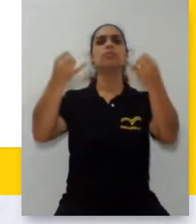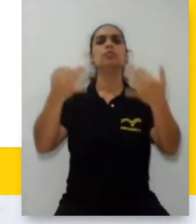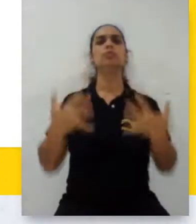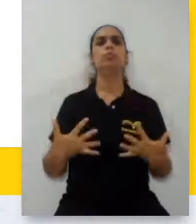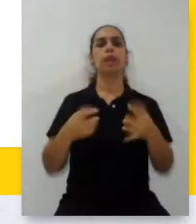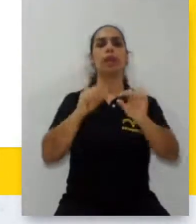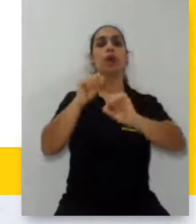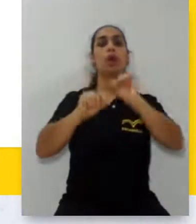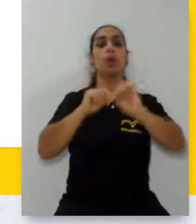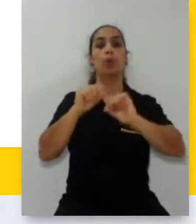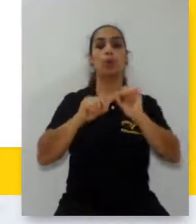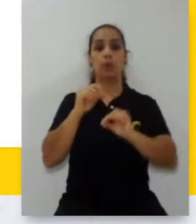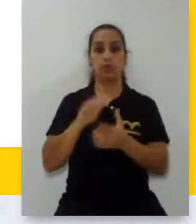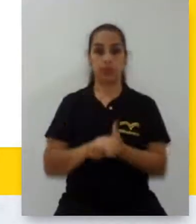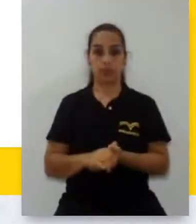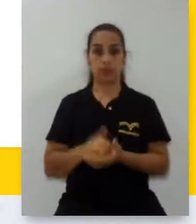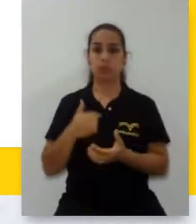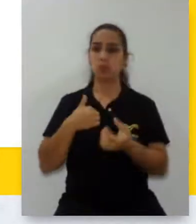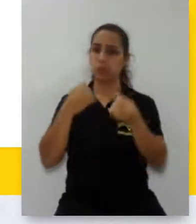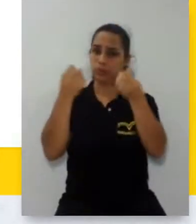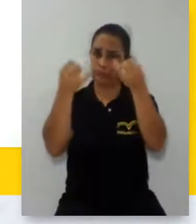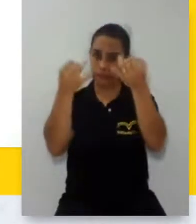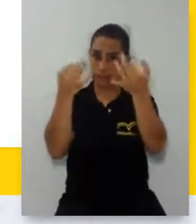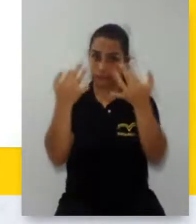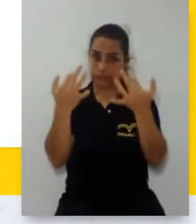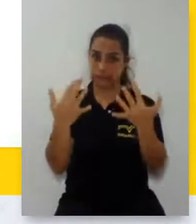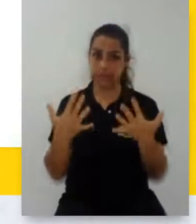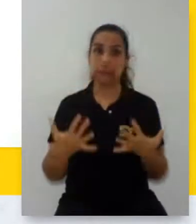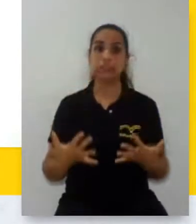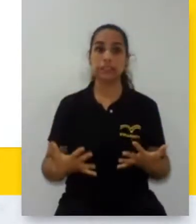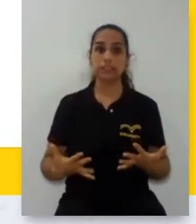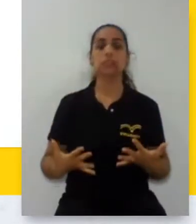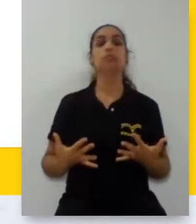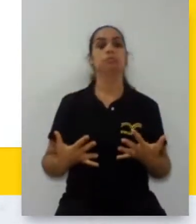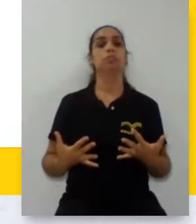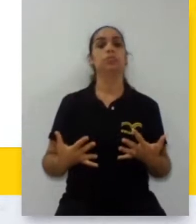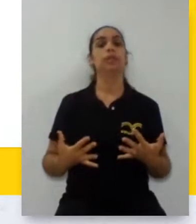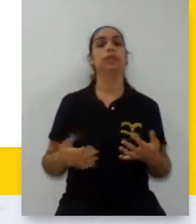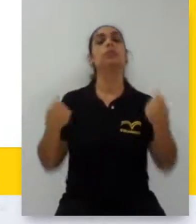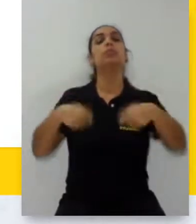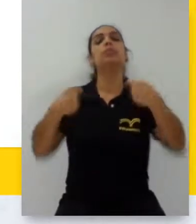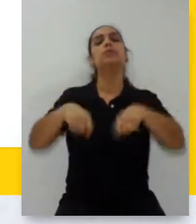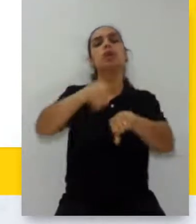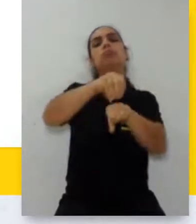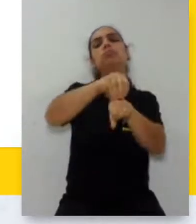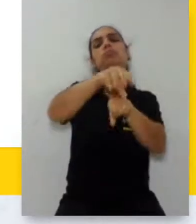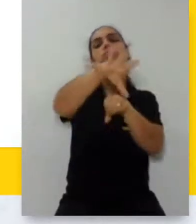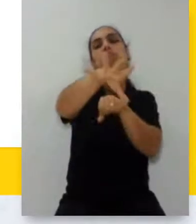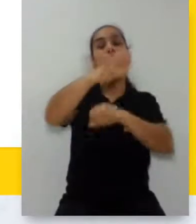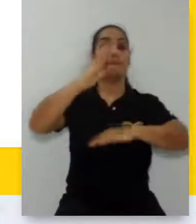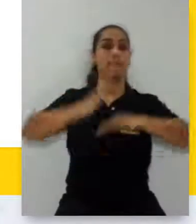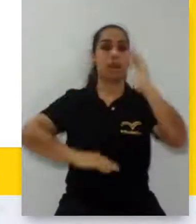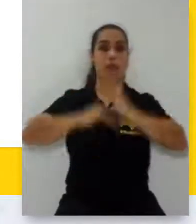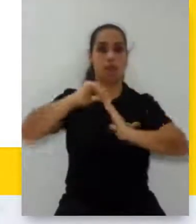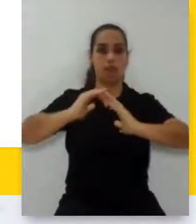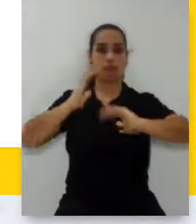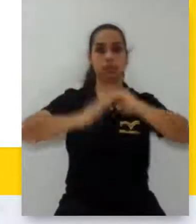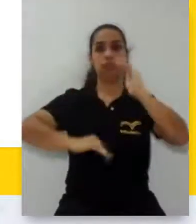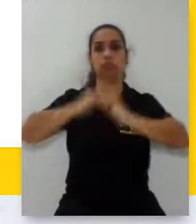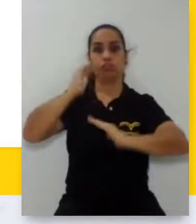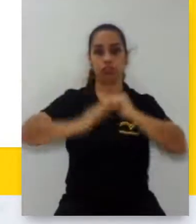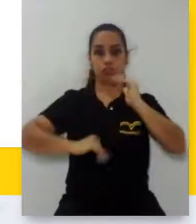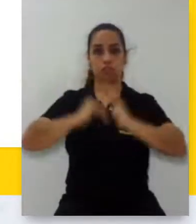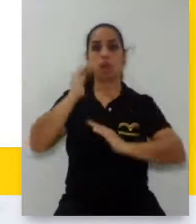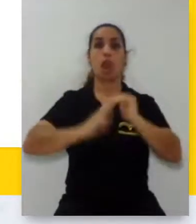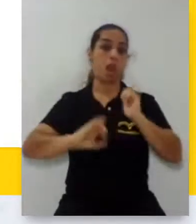no final da minha fala, então eu queria colocar bem essas recomendações práticas. Então, se alguém quiser colocar a pergunta depois, a Mike vai falar de novo,